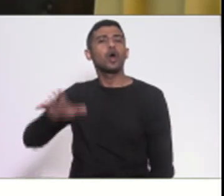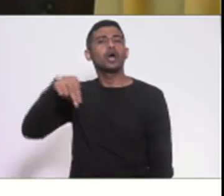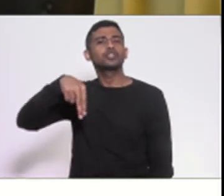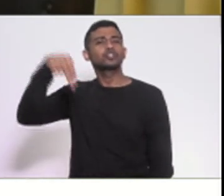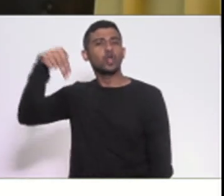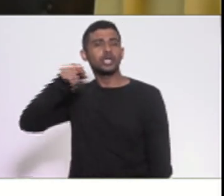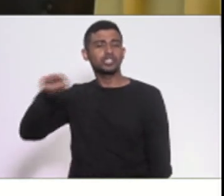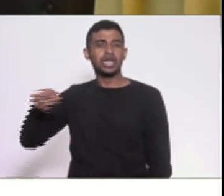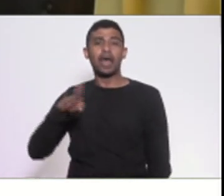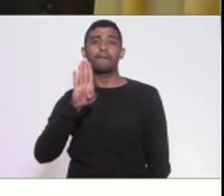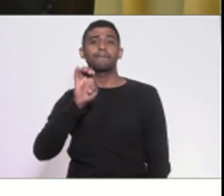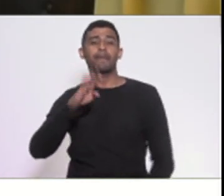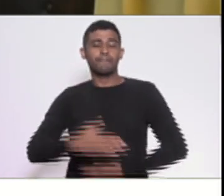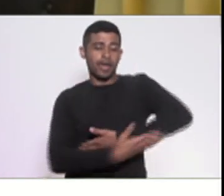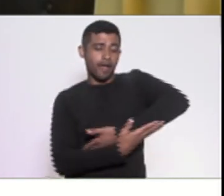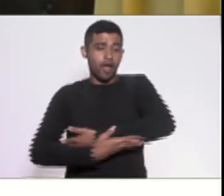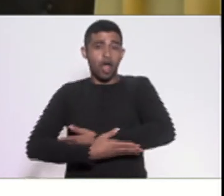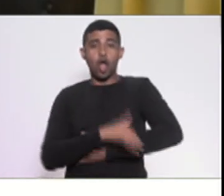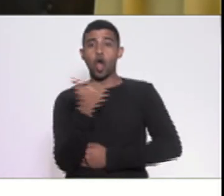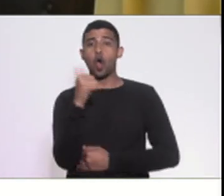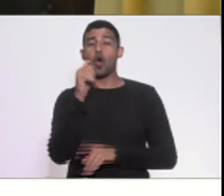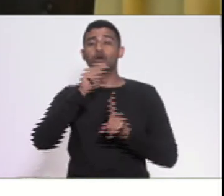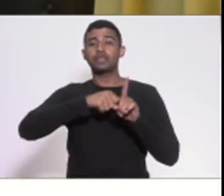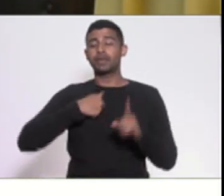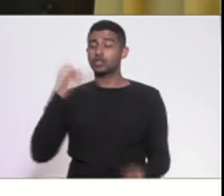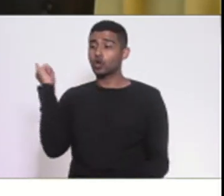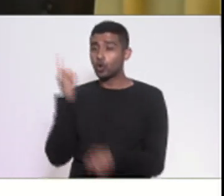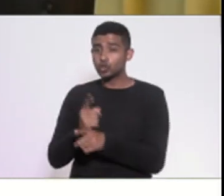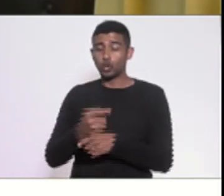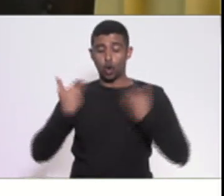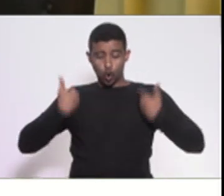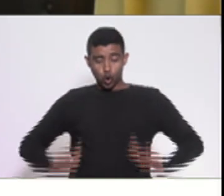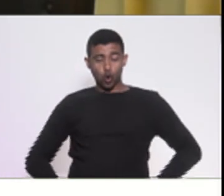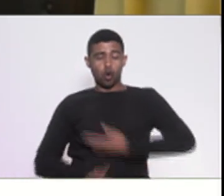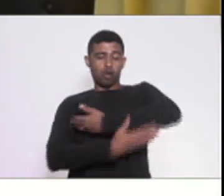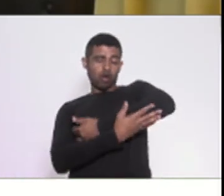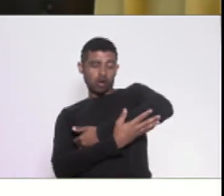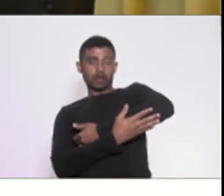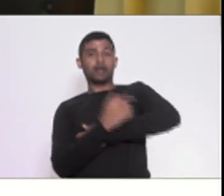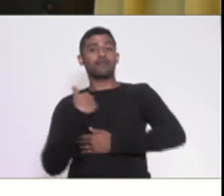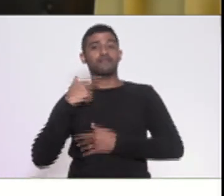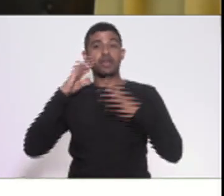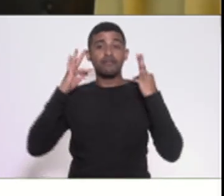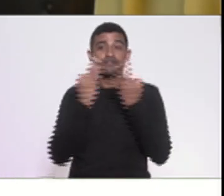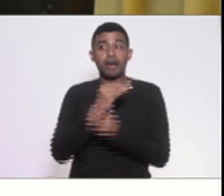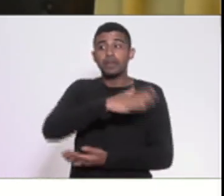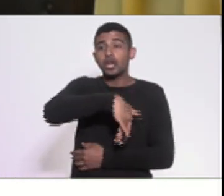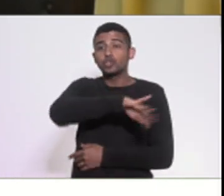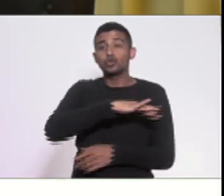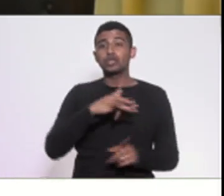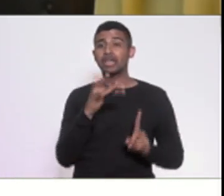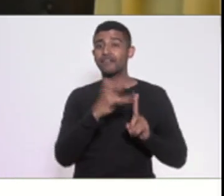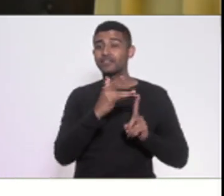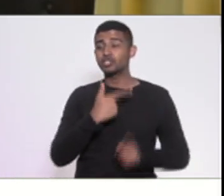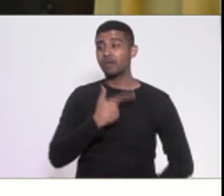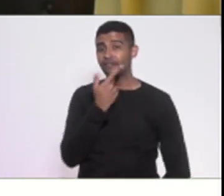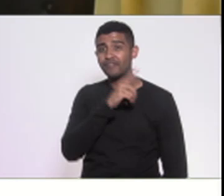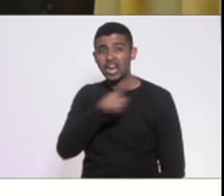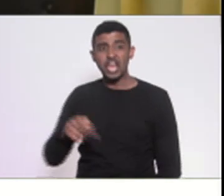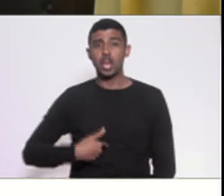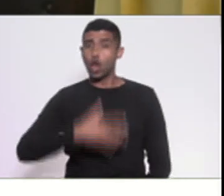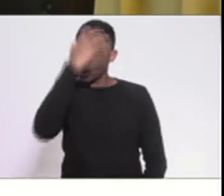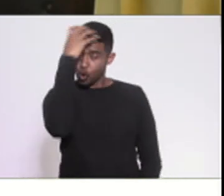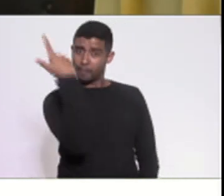11 meses de Tamires foi encontrado em cima do corpo da mãe. Familiares da vítima acusam o ex-companheiro dela pelo